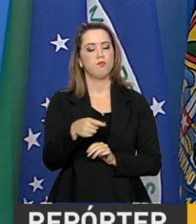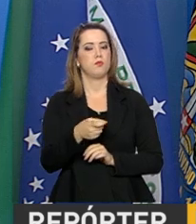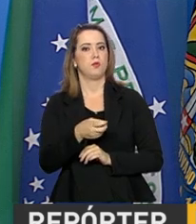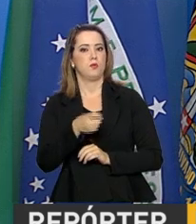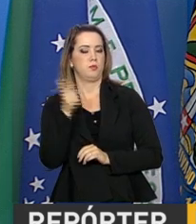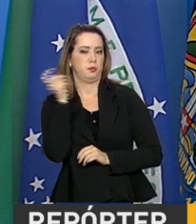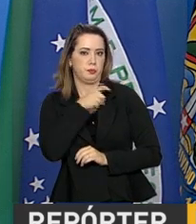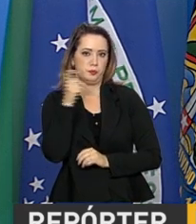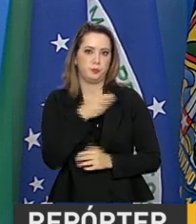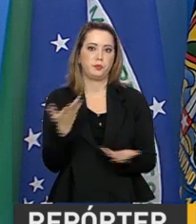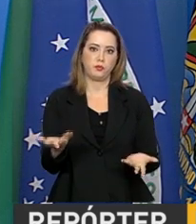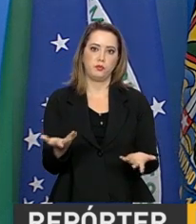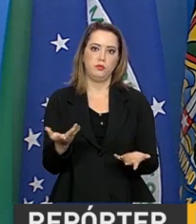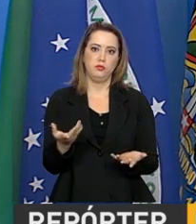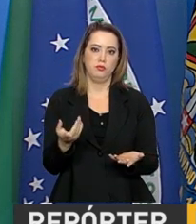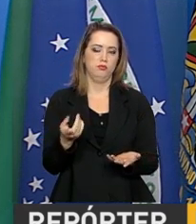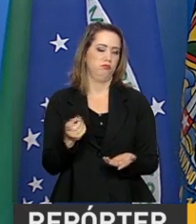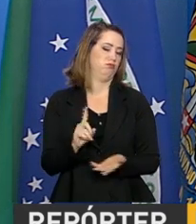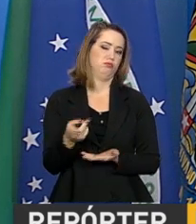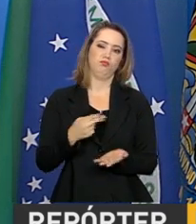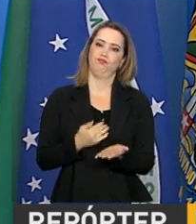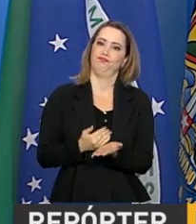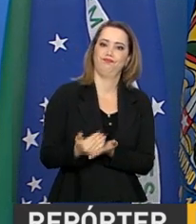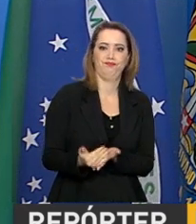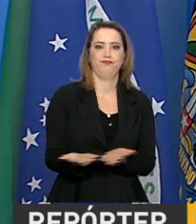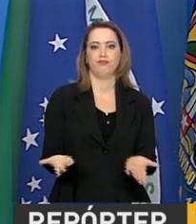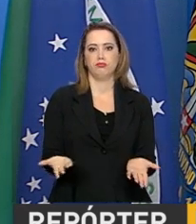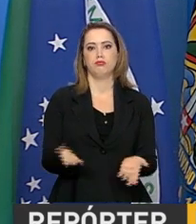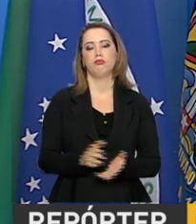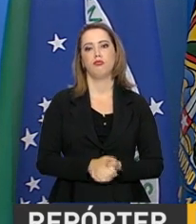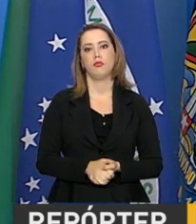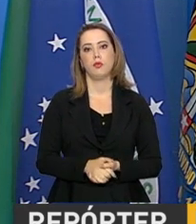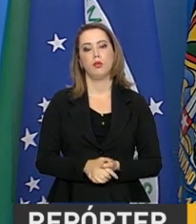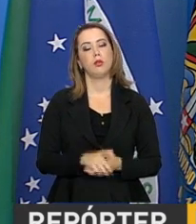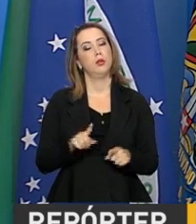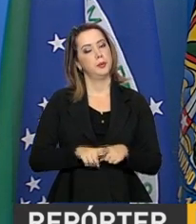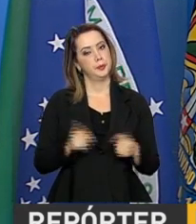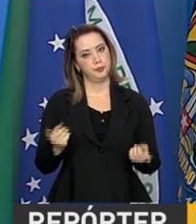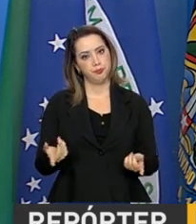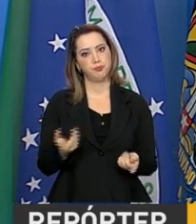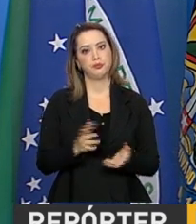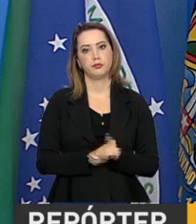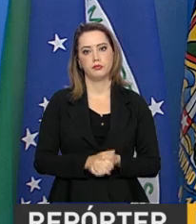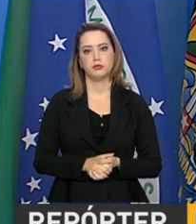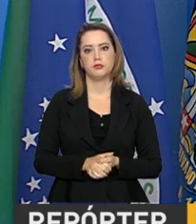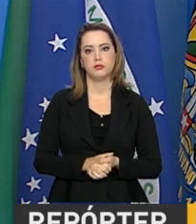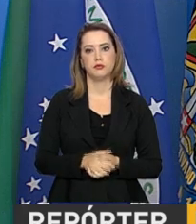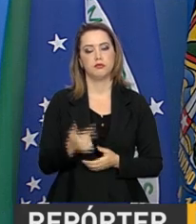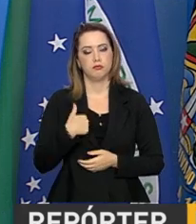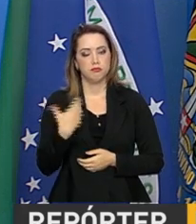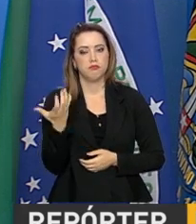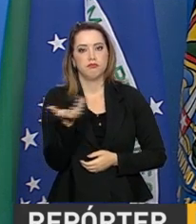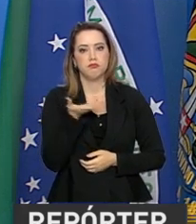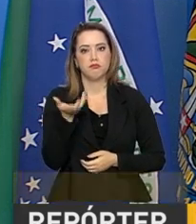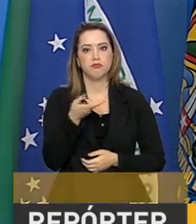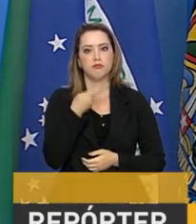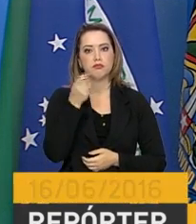leviandade não pode prevalecer. Por outro lado, eu quero